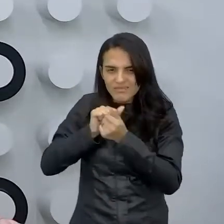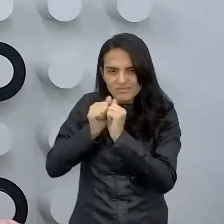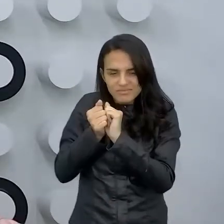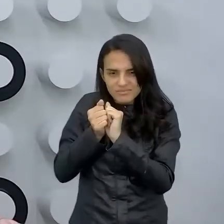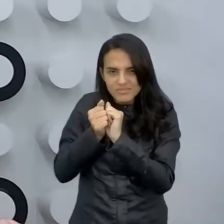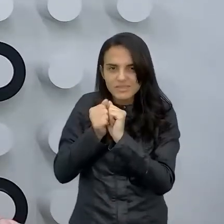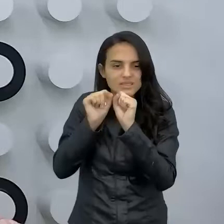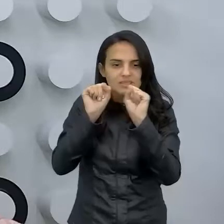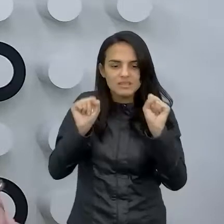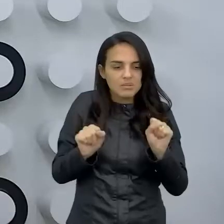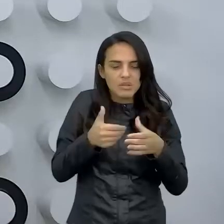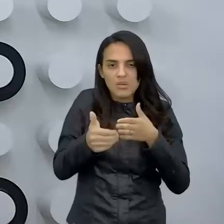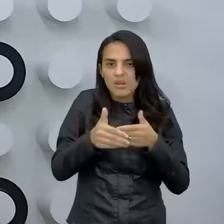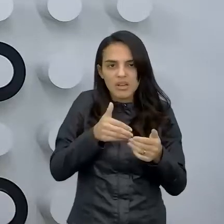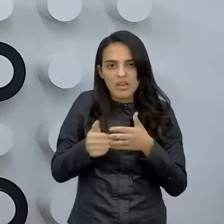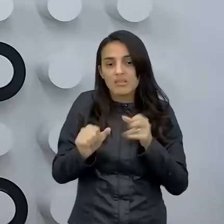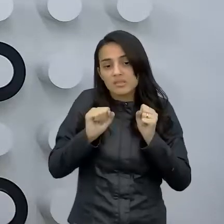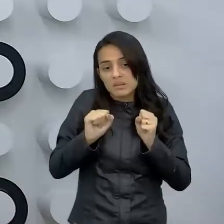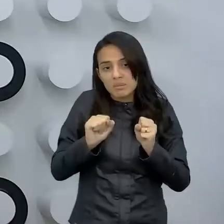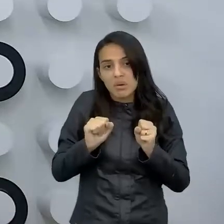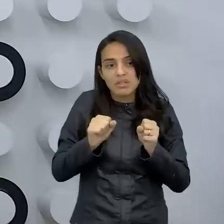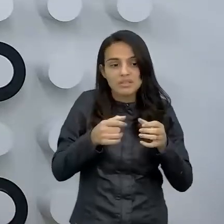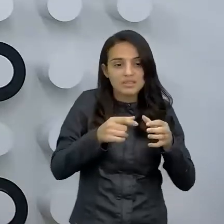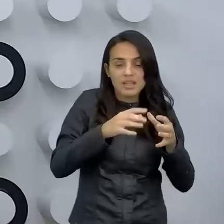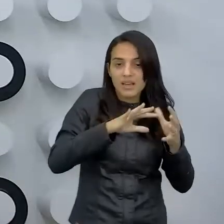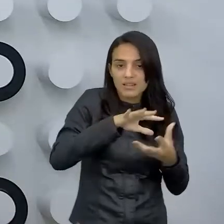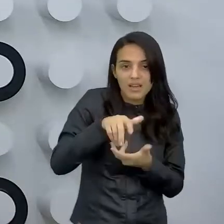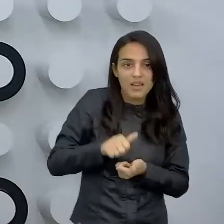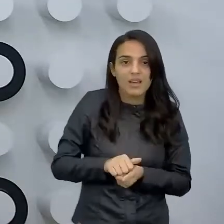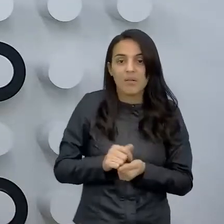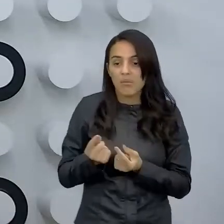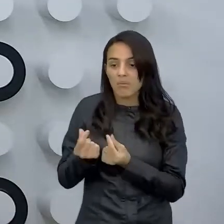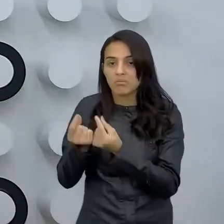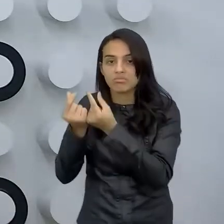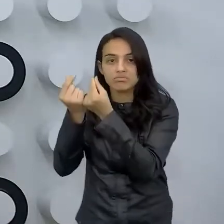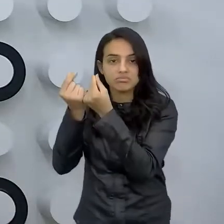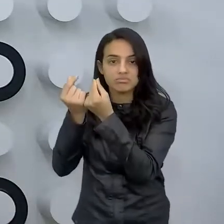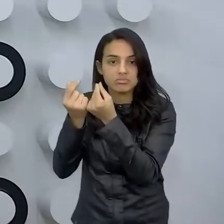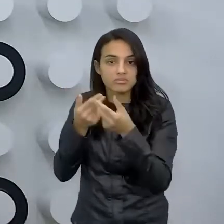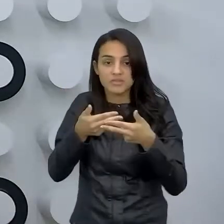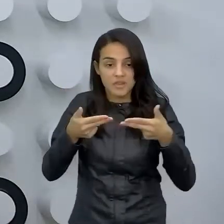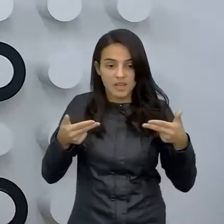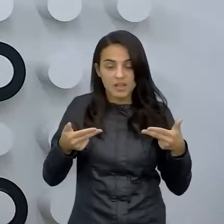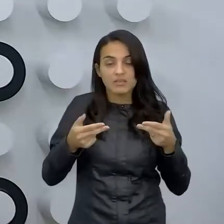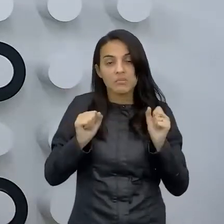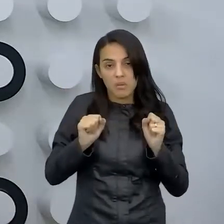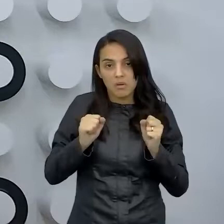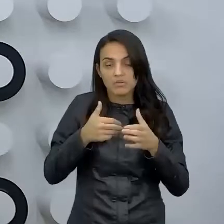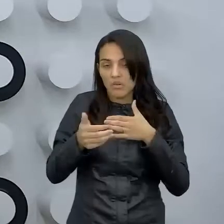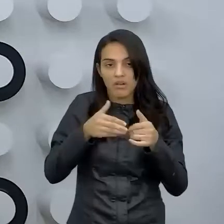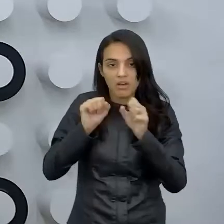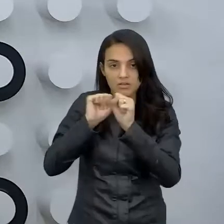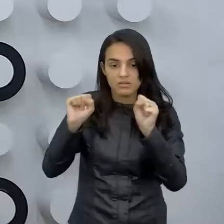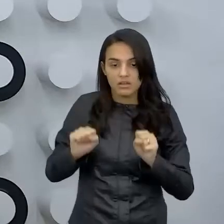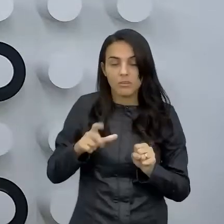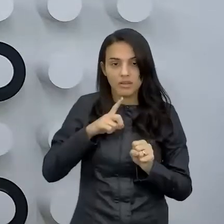qualquer sistema, que pode ser da Terra, pode ser um sistema econômico, qualquer tipo de sistema que você tenha, que você faça uma